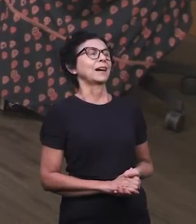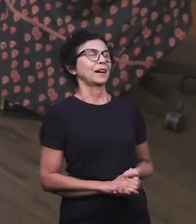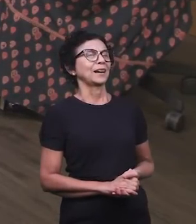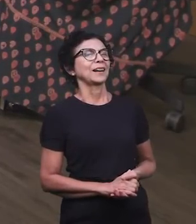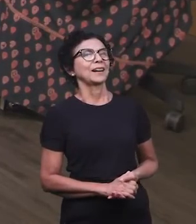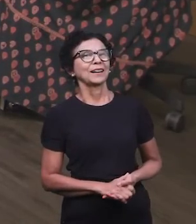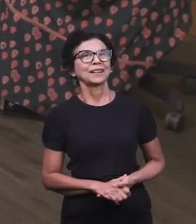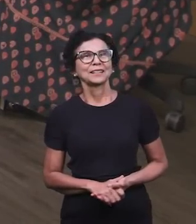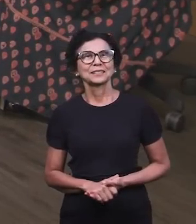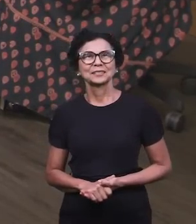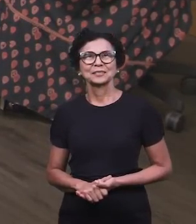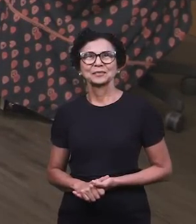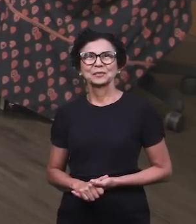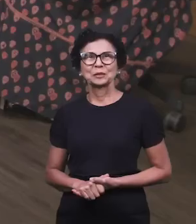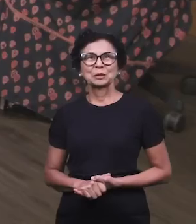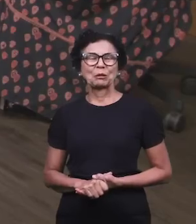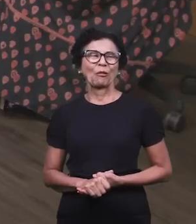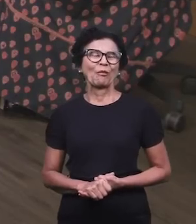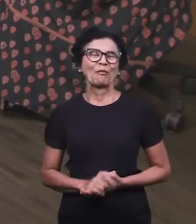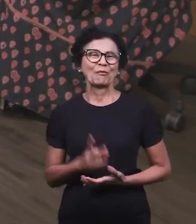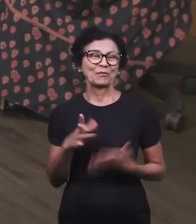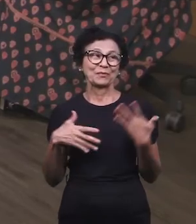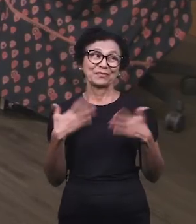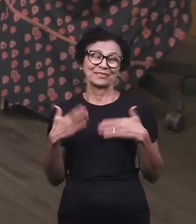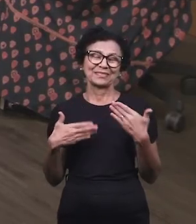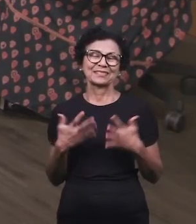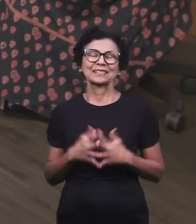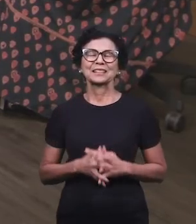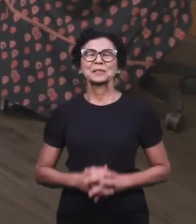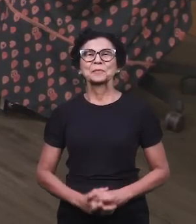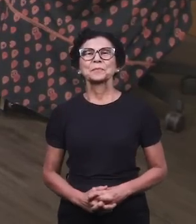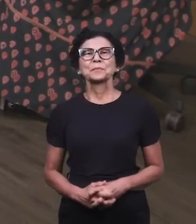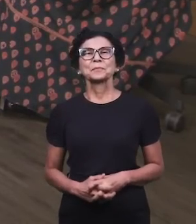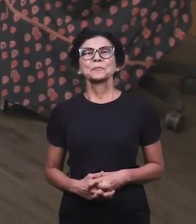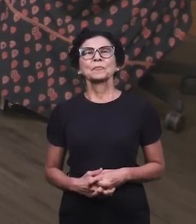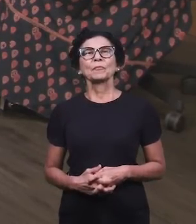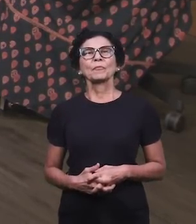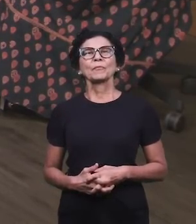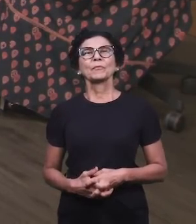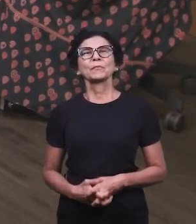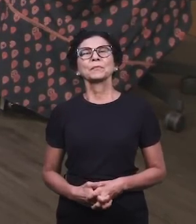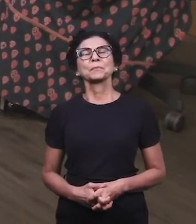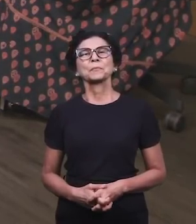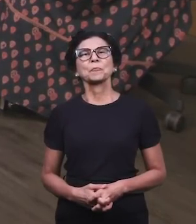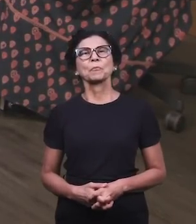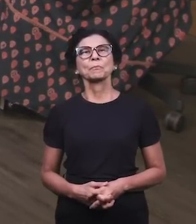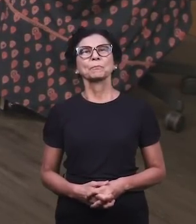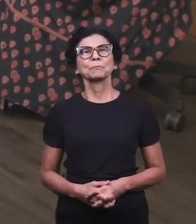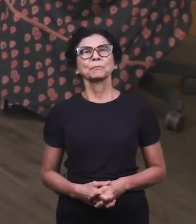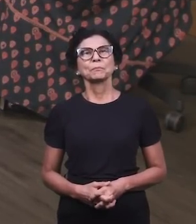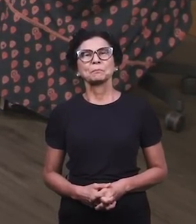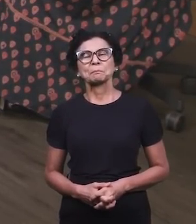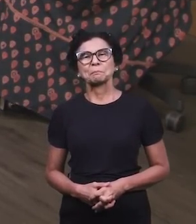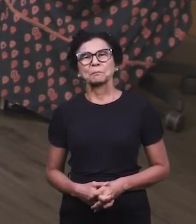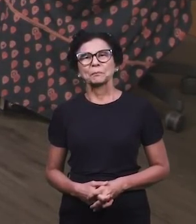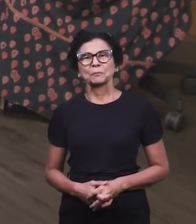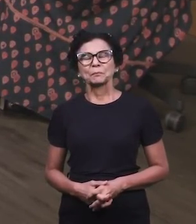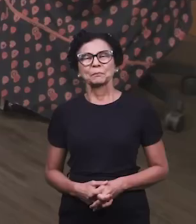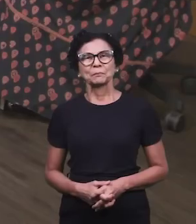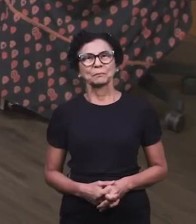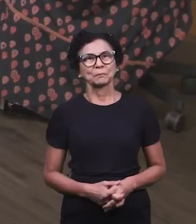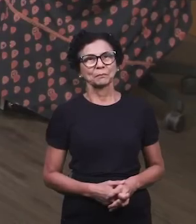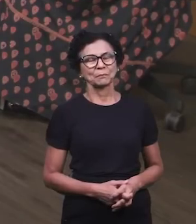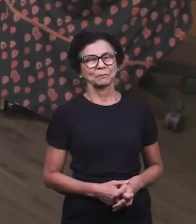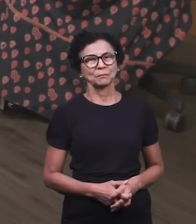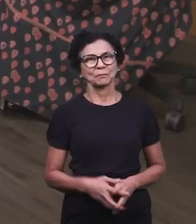ainda. Muito bem. Bom, gente, a gente tem aqui, você já viu no estúdio, a participação dos nossos jovens, mas a gente